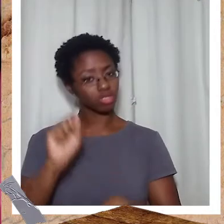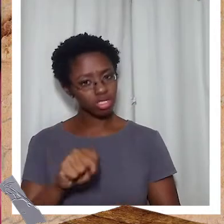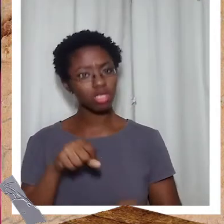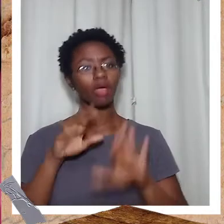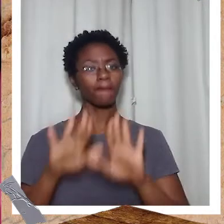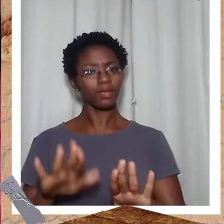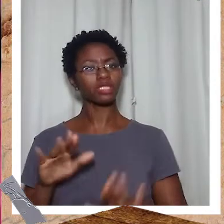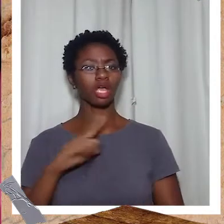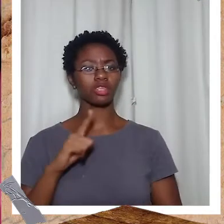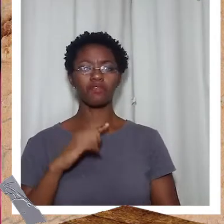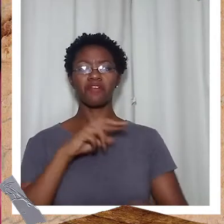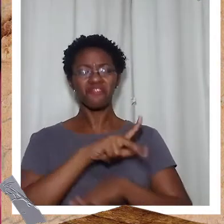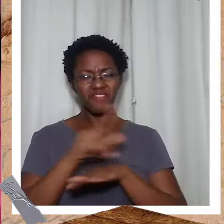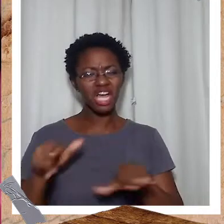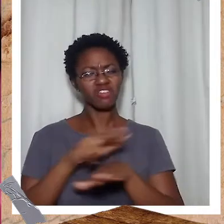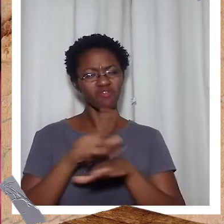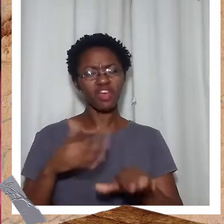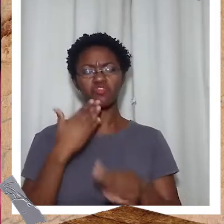de vários estilos, e